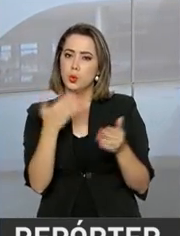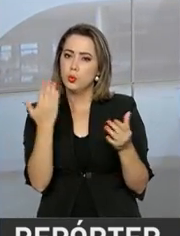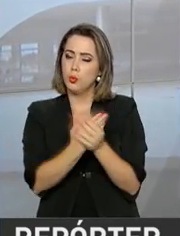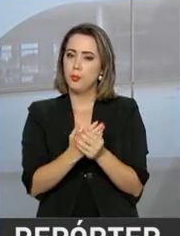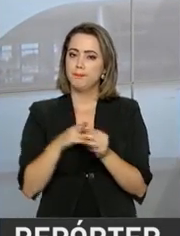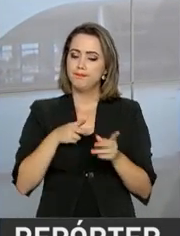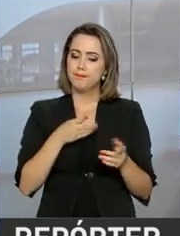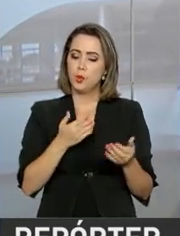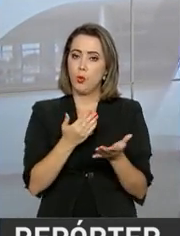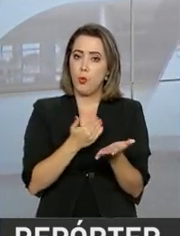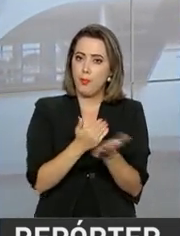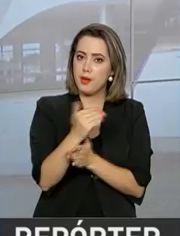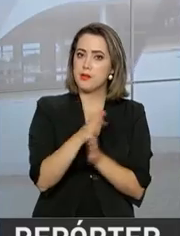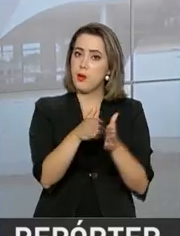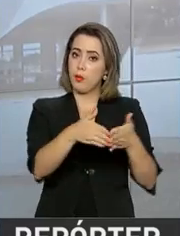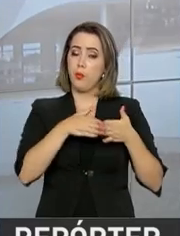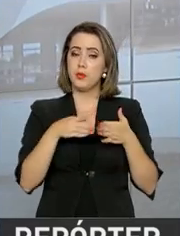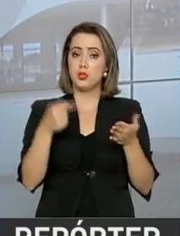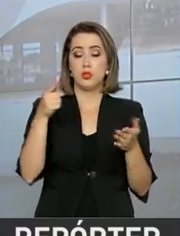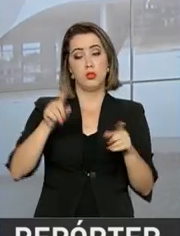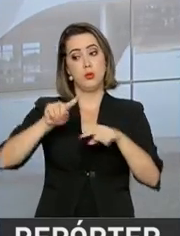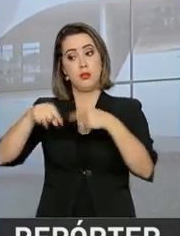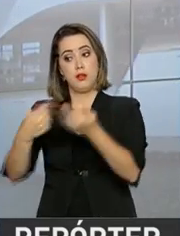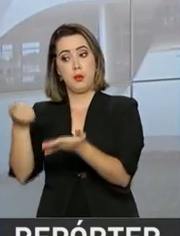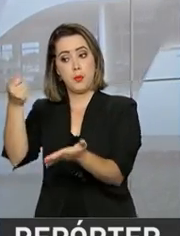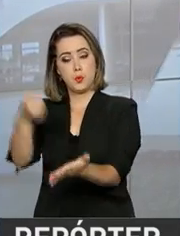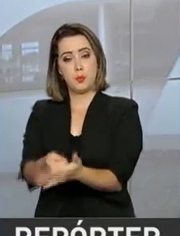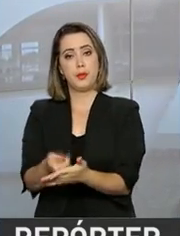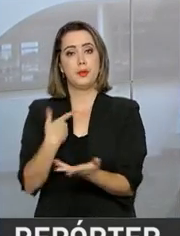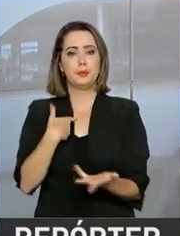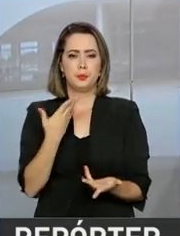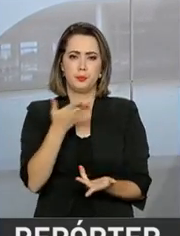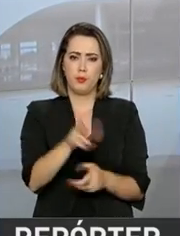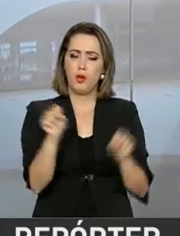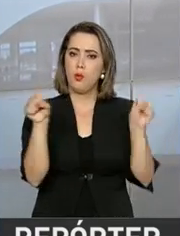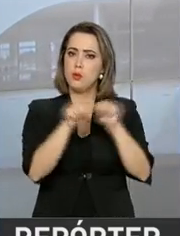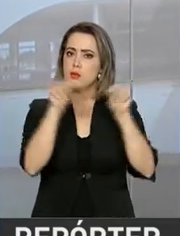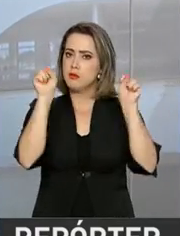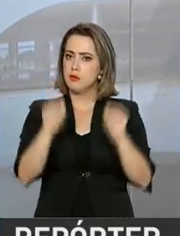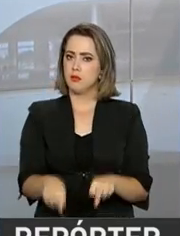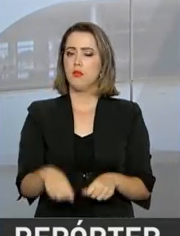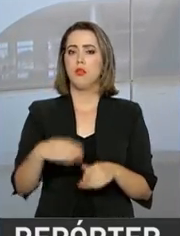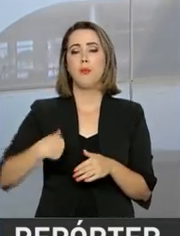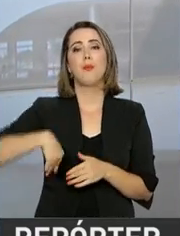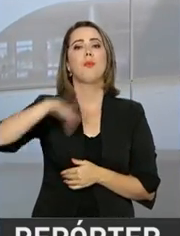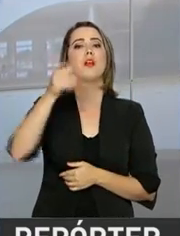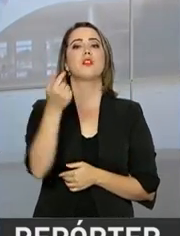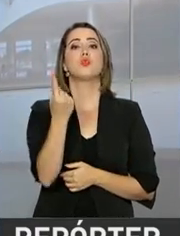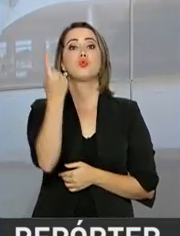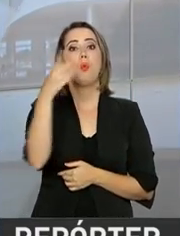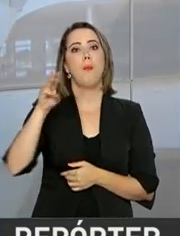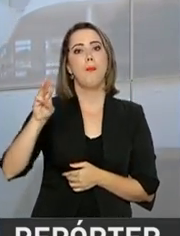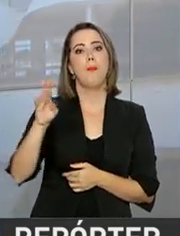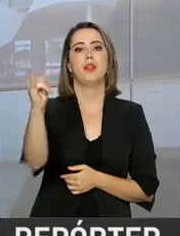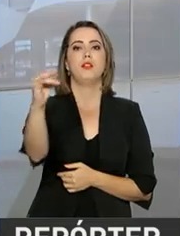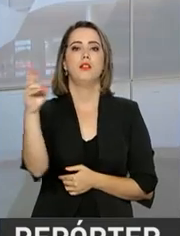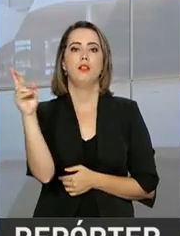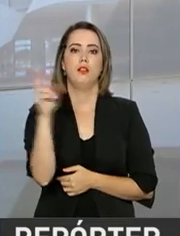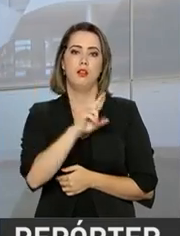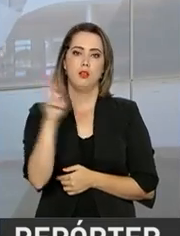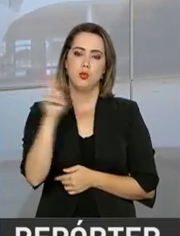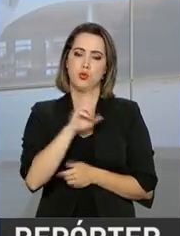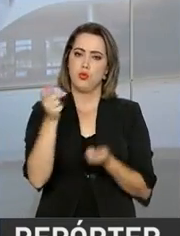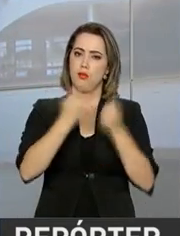o pagamento do benefício. A estimativa é que o sistema gere uma economia de mais de R$1,2 bilhão aos